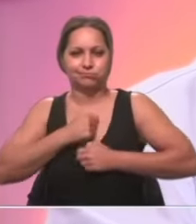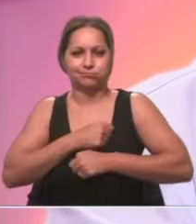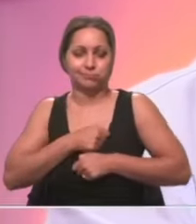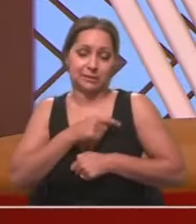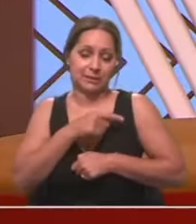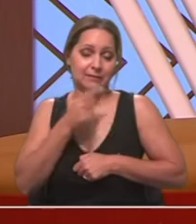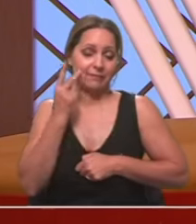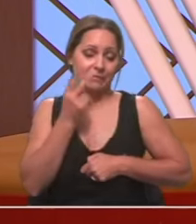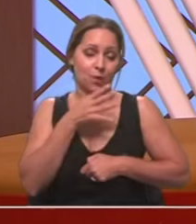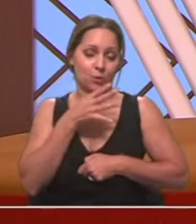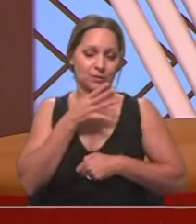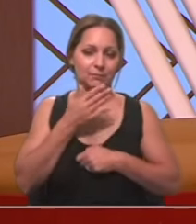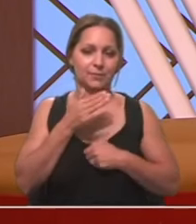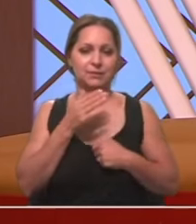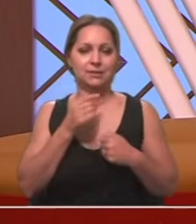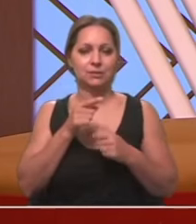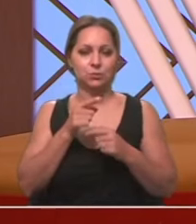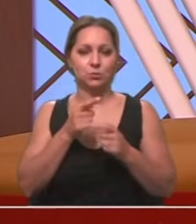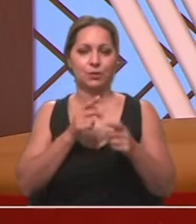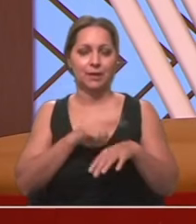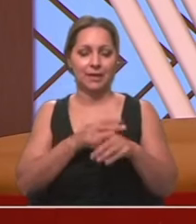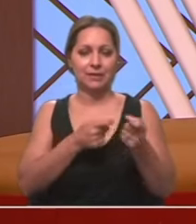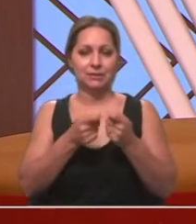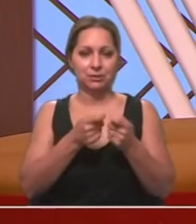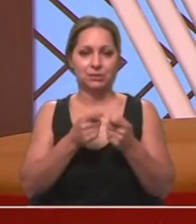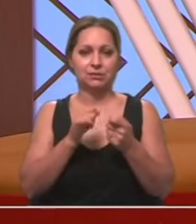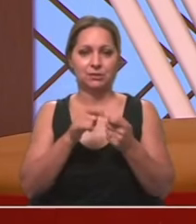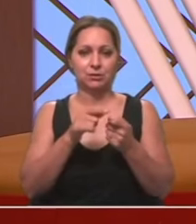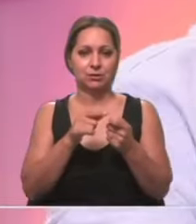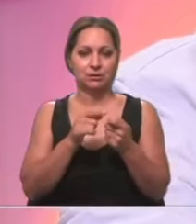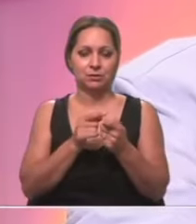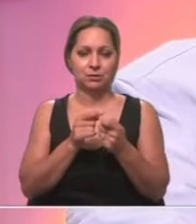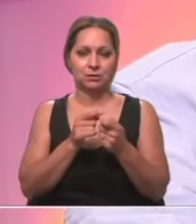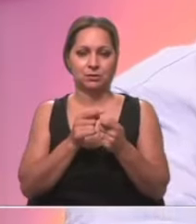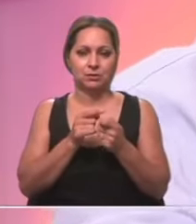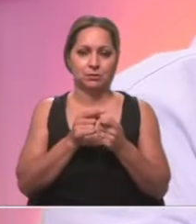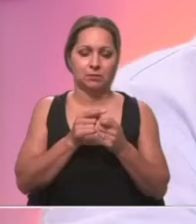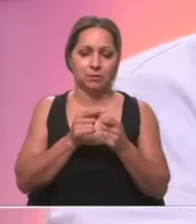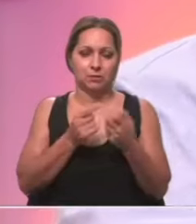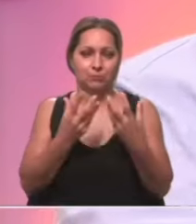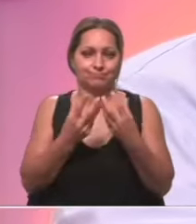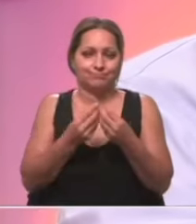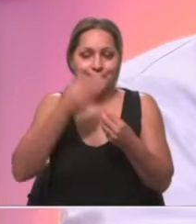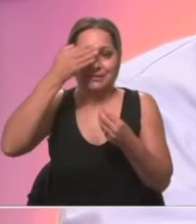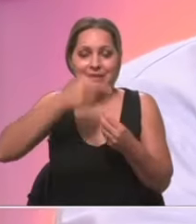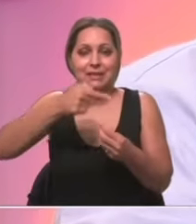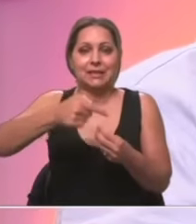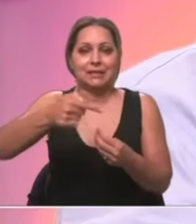sua sim. vida, mas estar a trabalhar direto, tu estavas a dirigi-lo nesta altura. Nós falávamos diariamente.